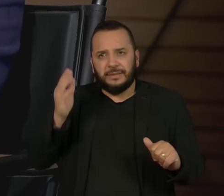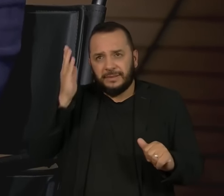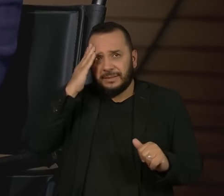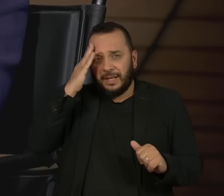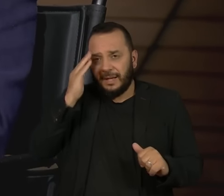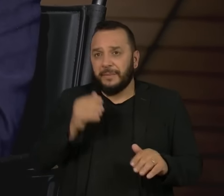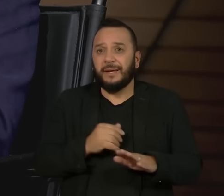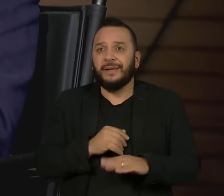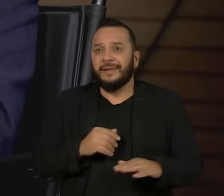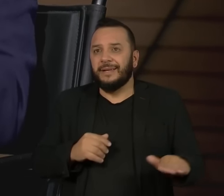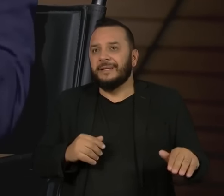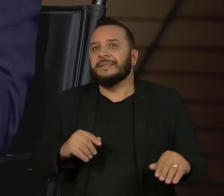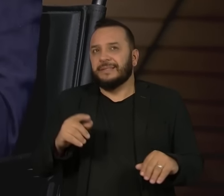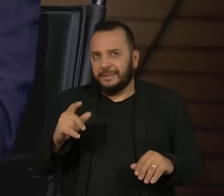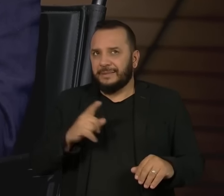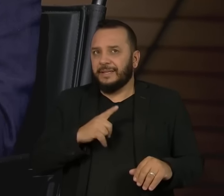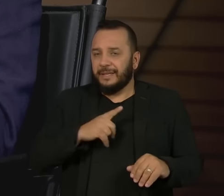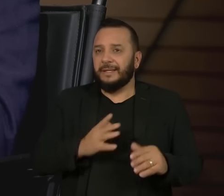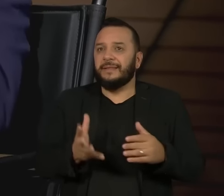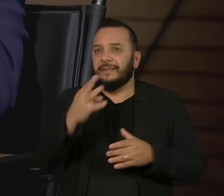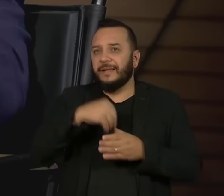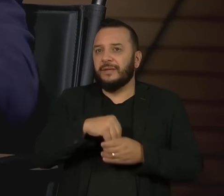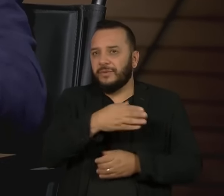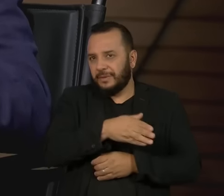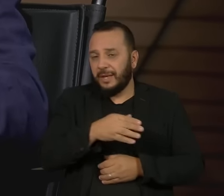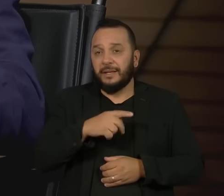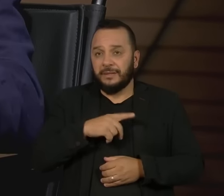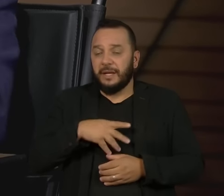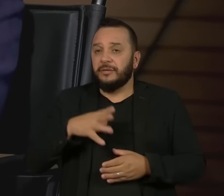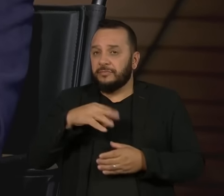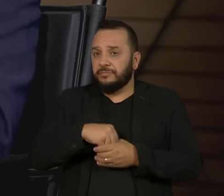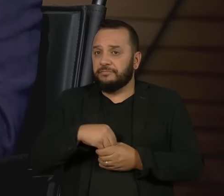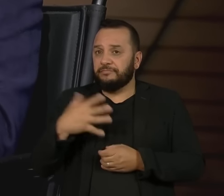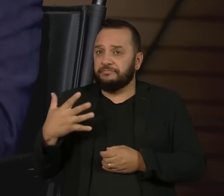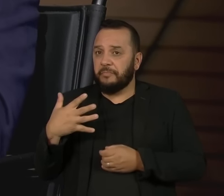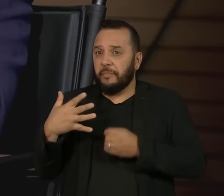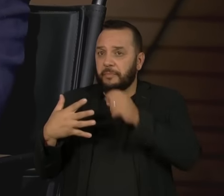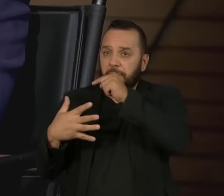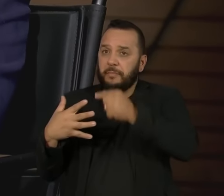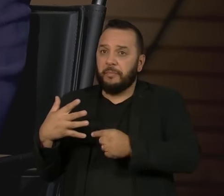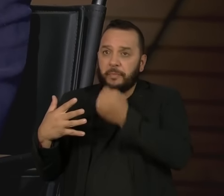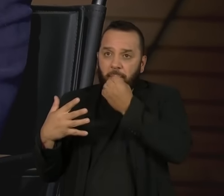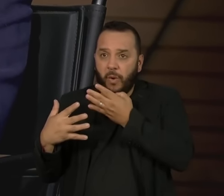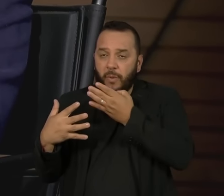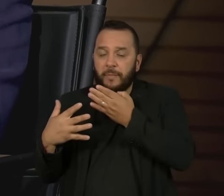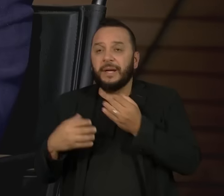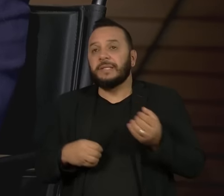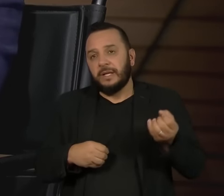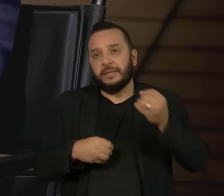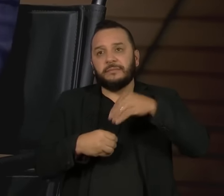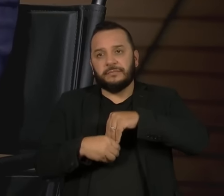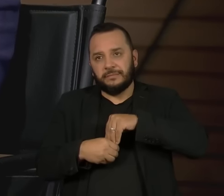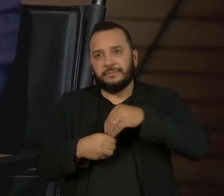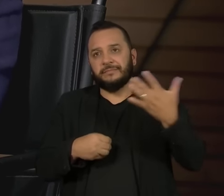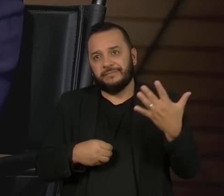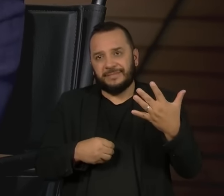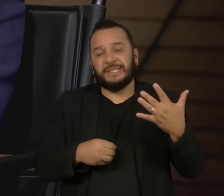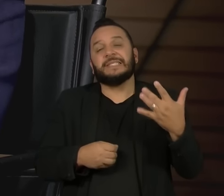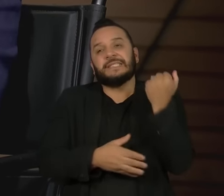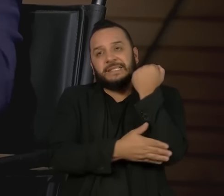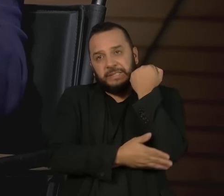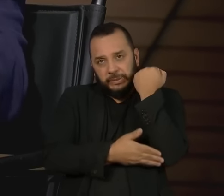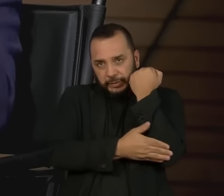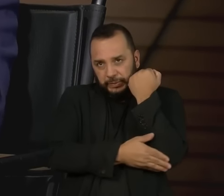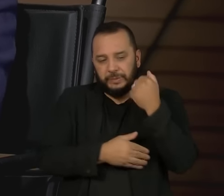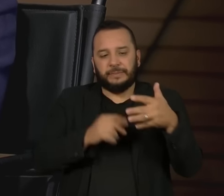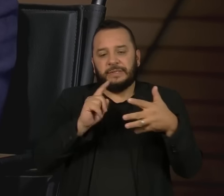fala, é complexa. Ela tem dentro dela coisas muito bacanas, mas tem o quê? O ciúme, tem uma certa violência. Quem